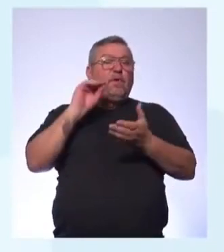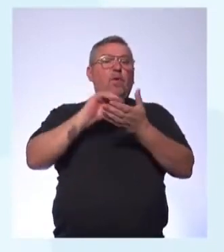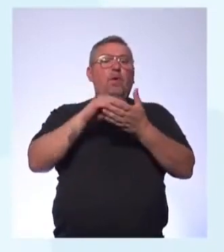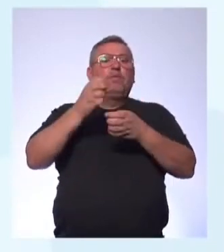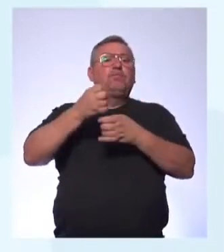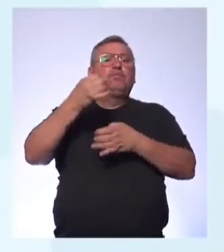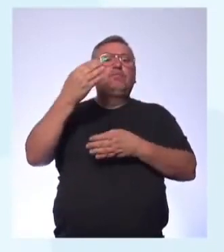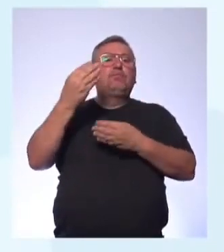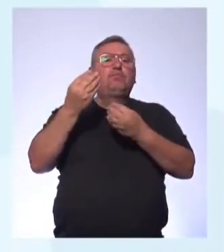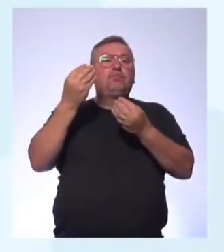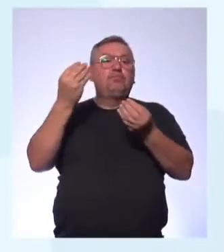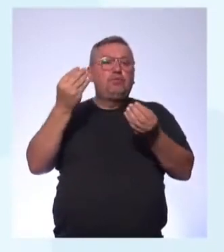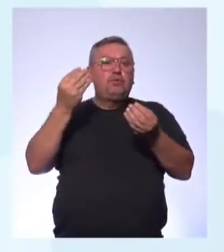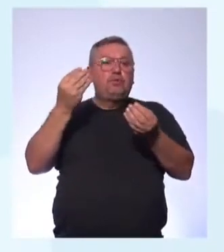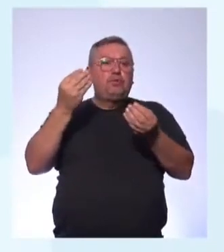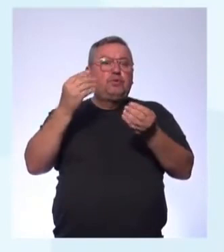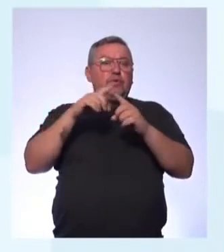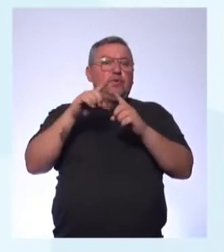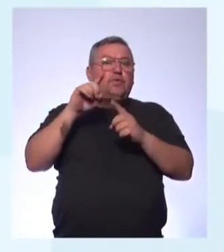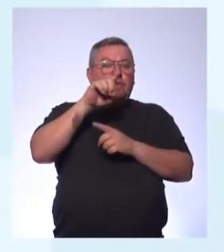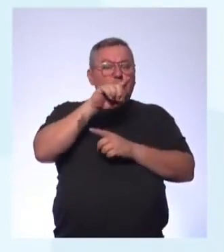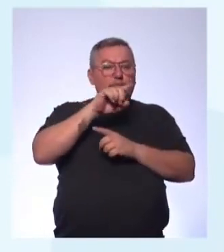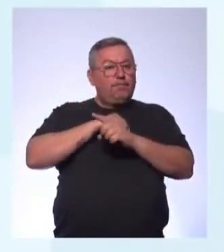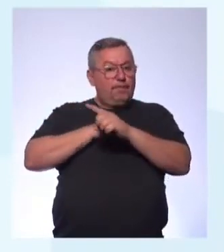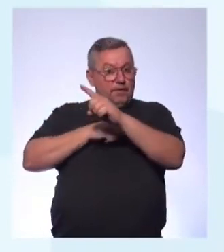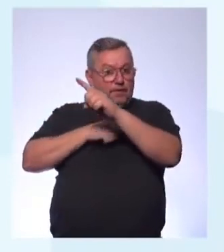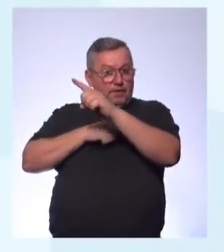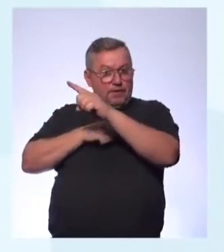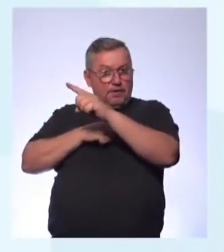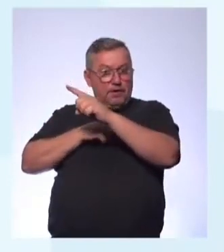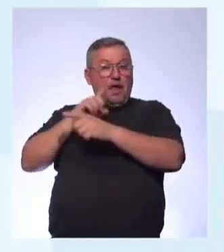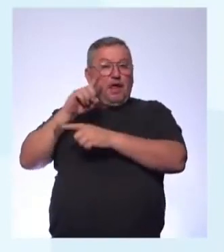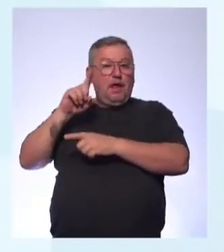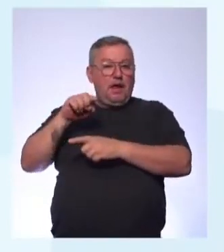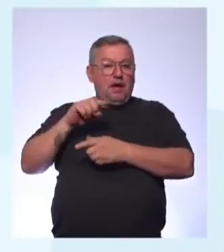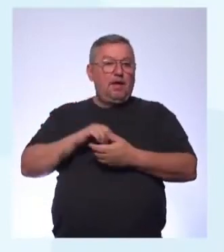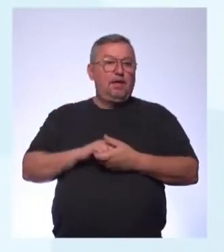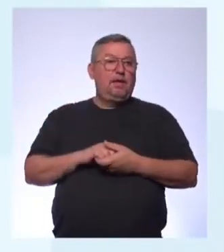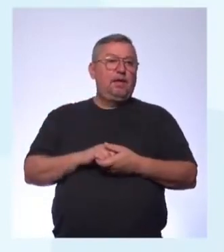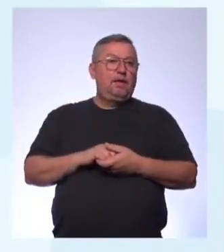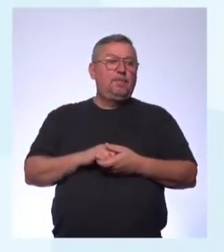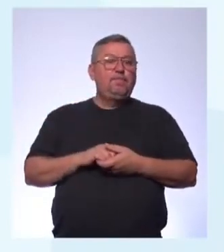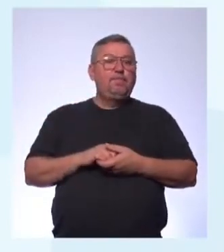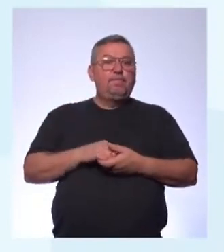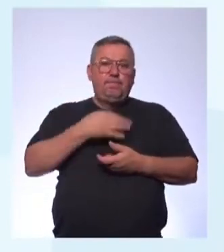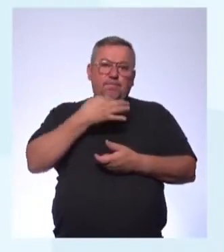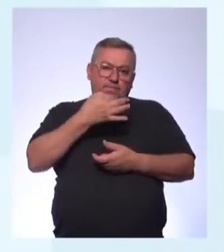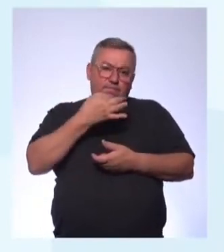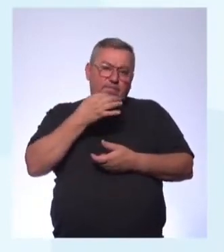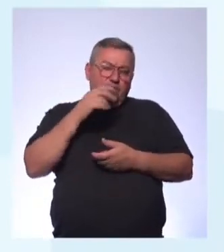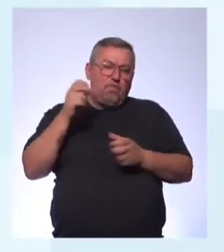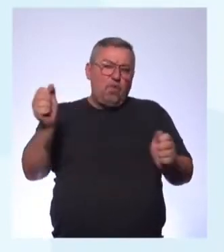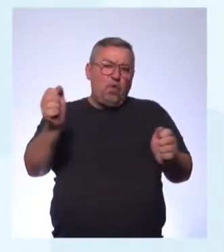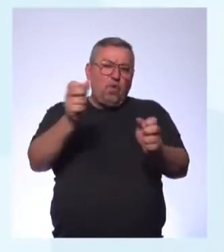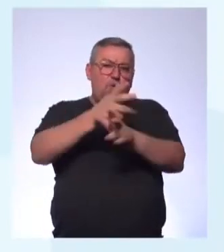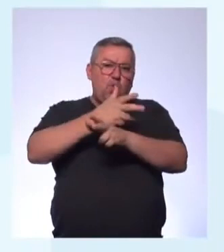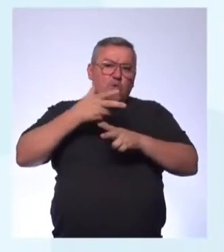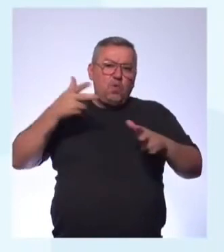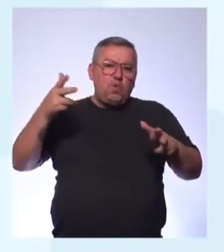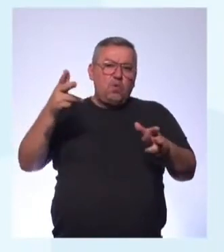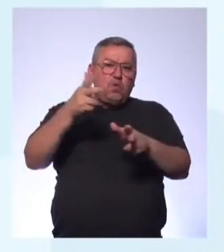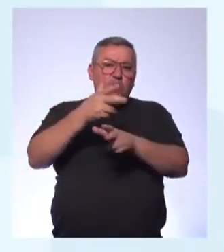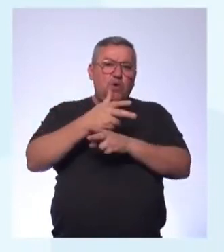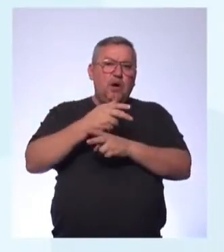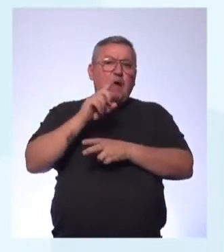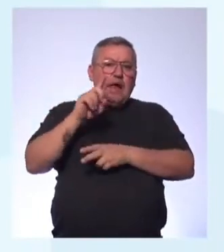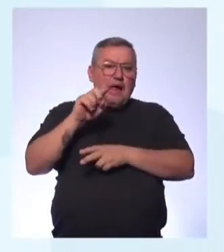chat? I think a tropical cyclone is. Eu acho que um ciclone tropical é. Se você não souber uma